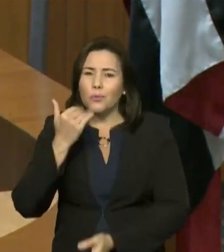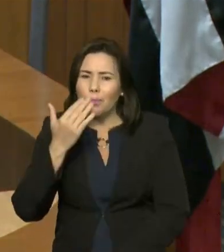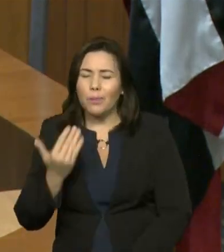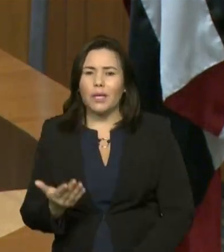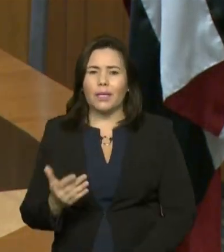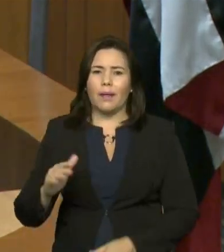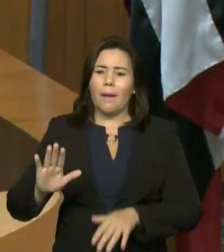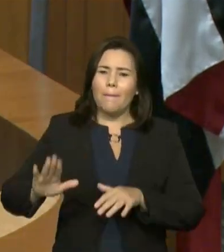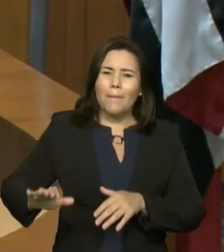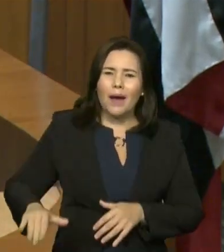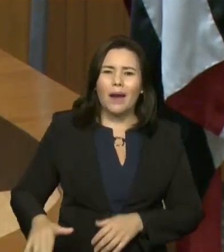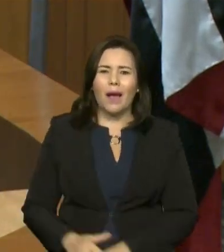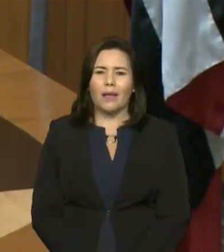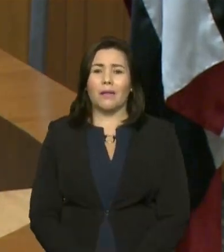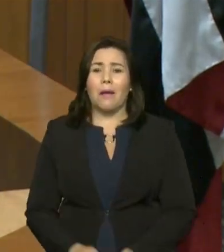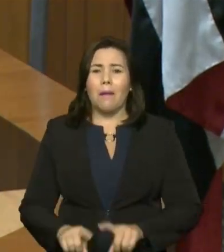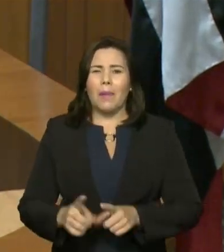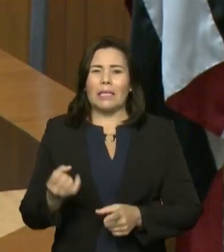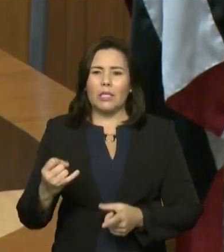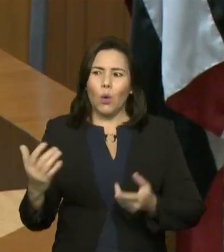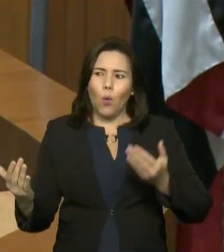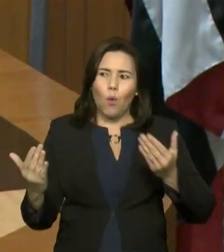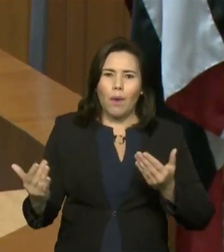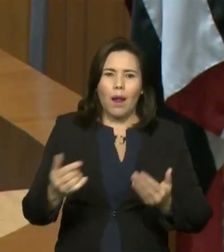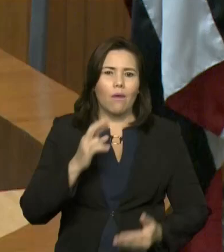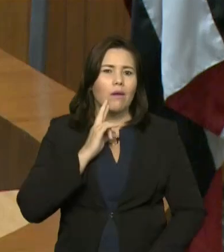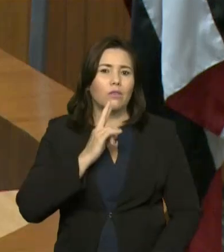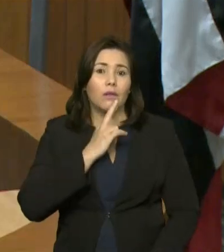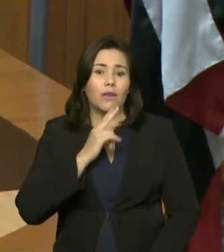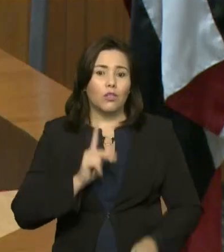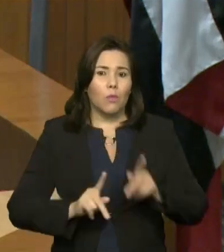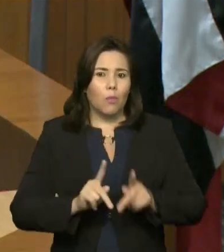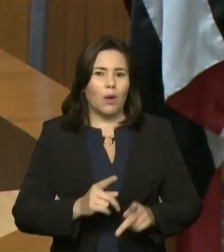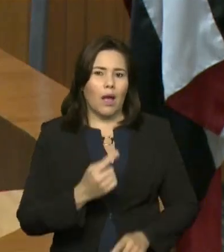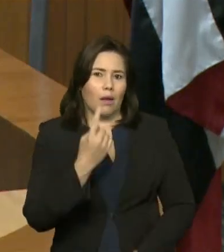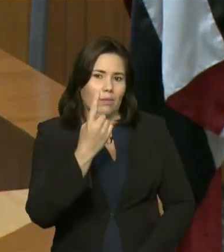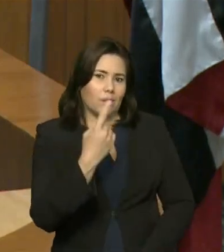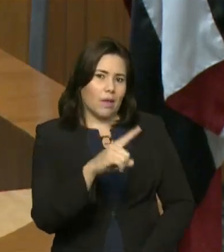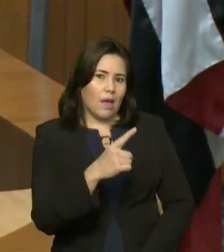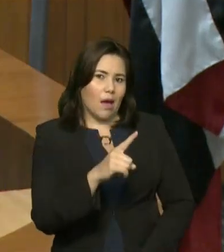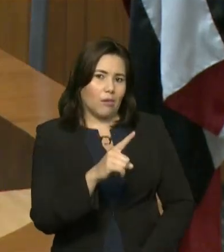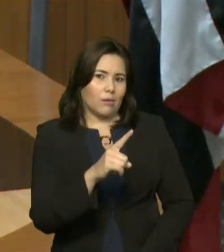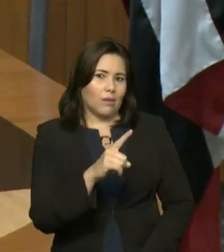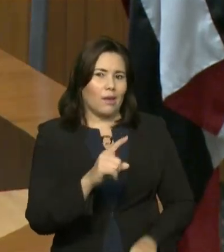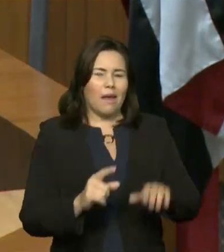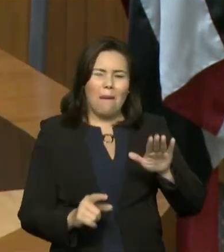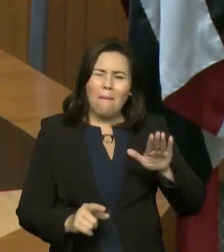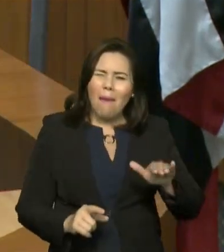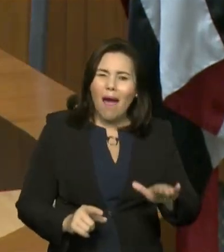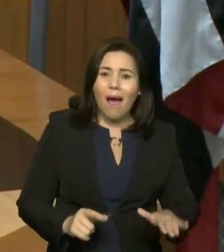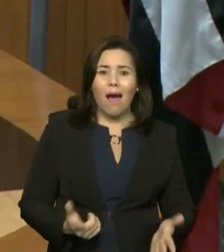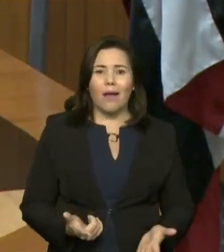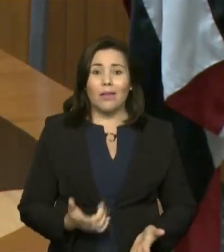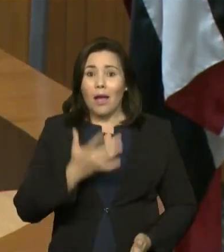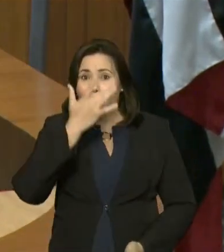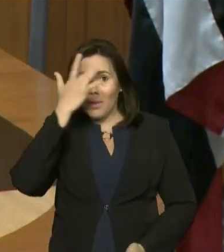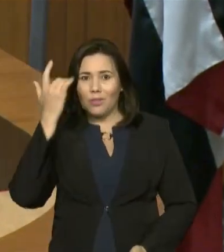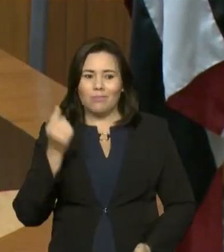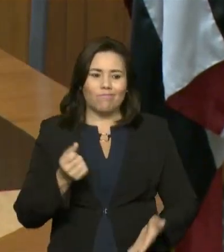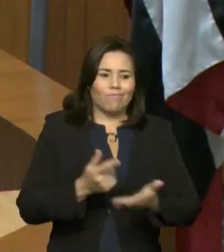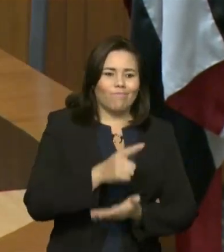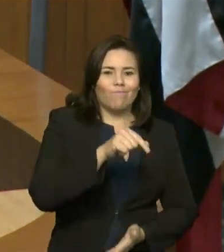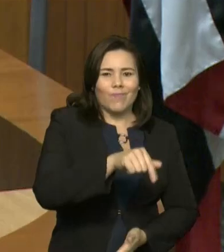especialização é muito baixo em termos de trabalho, de trabalhos que existem no interior. Ou a